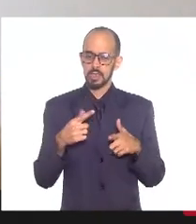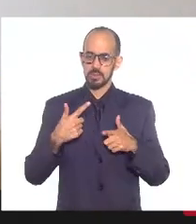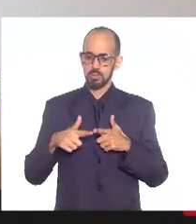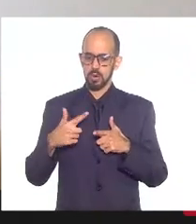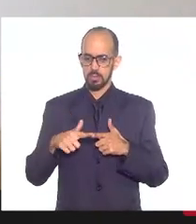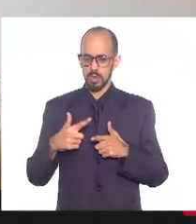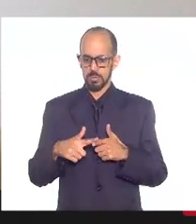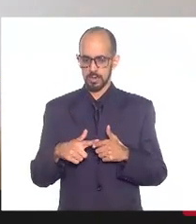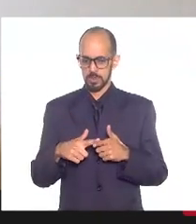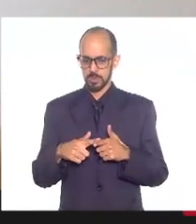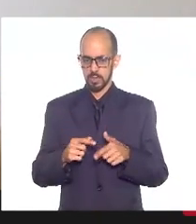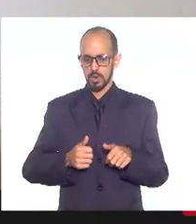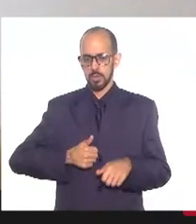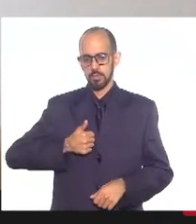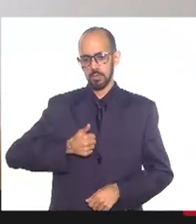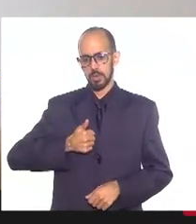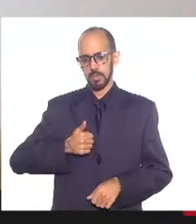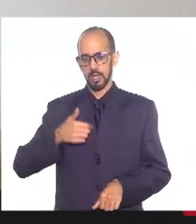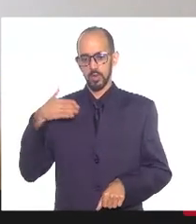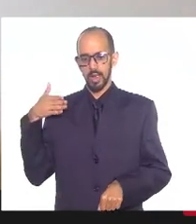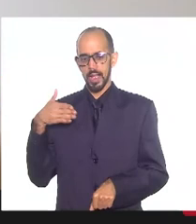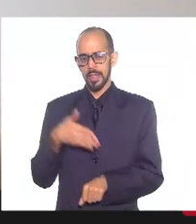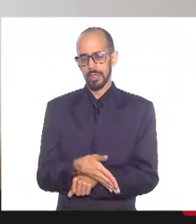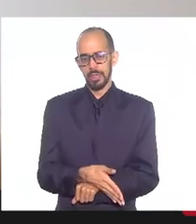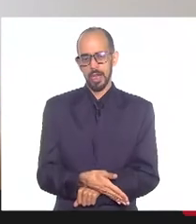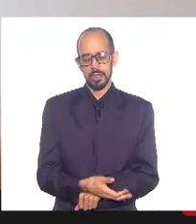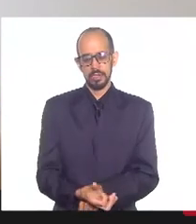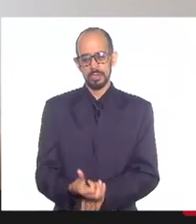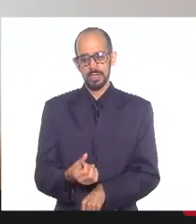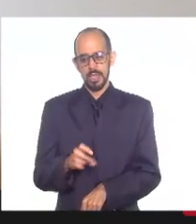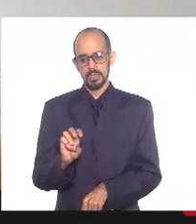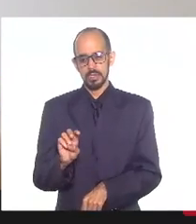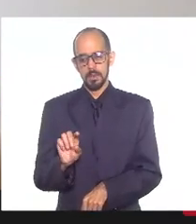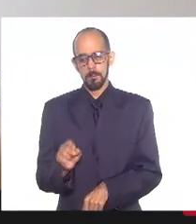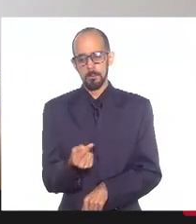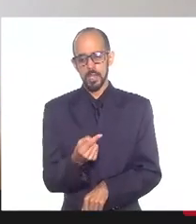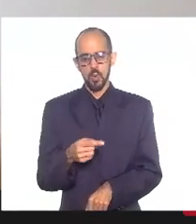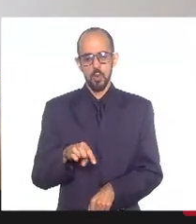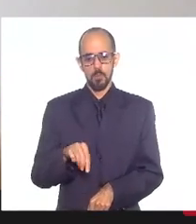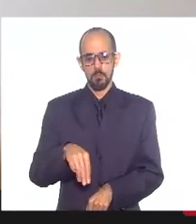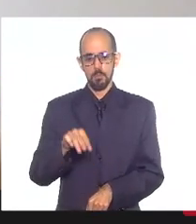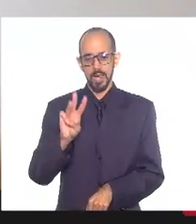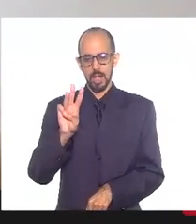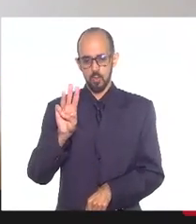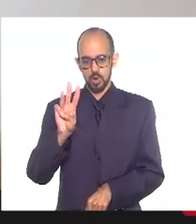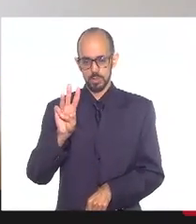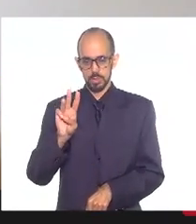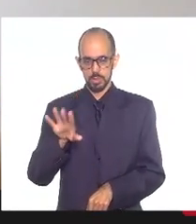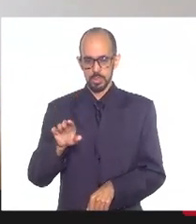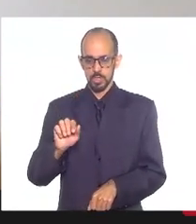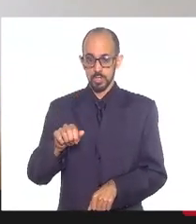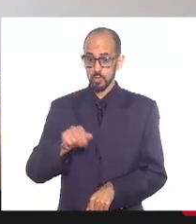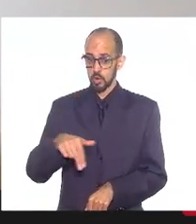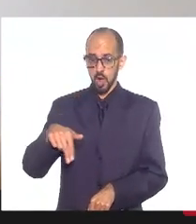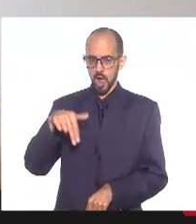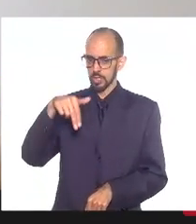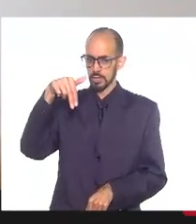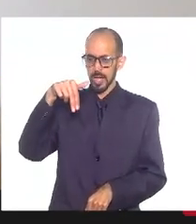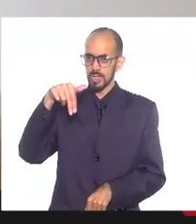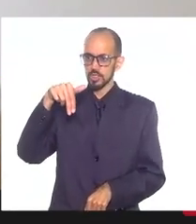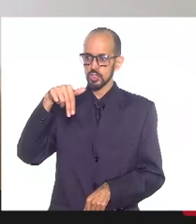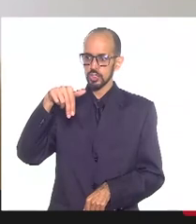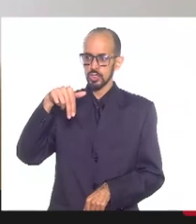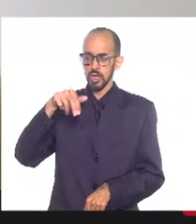é a inserção de 6 mil megawatts de térmicas, não somente no Nordeste, aliás, o Nordeste não seria tão ruim,